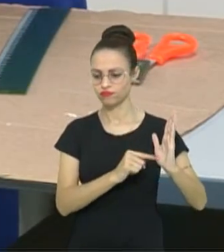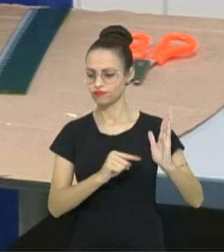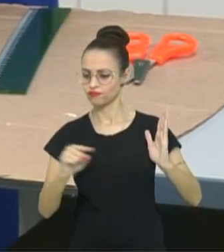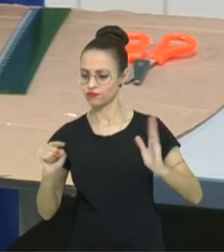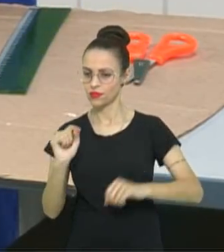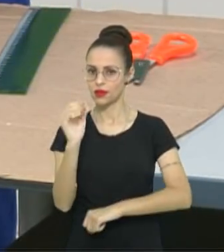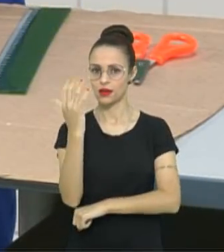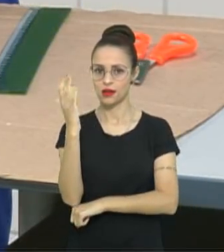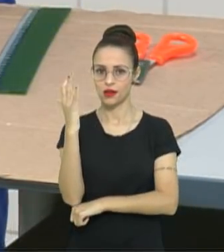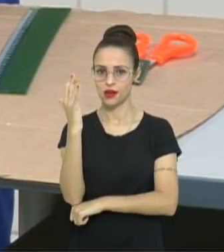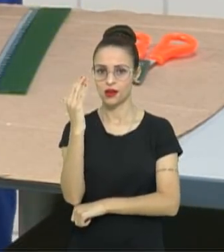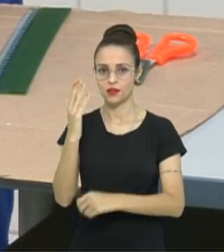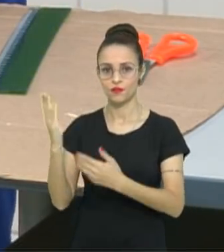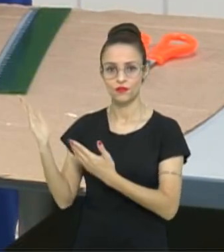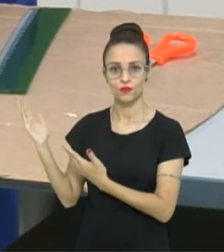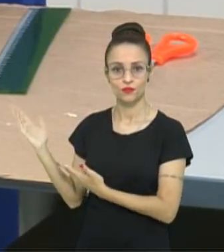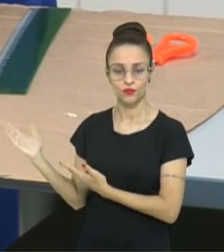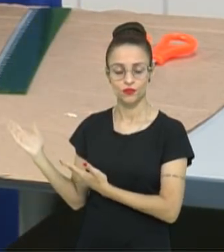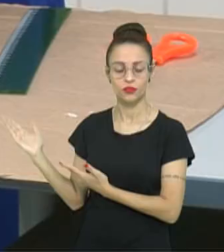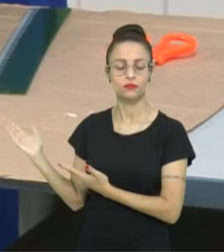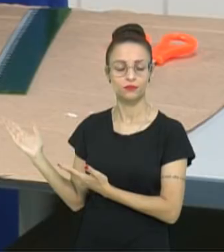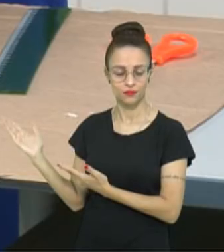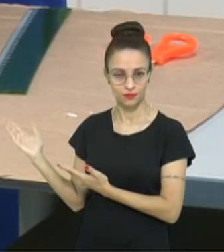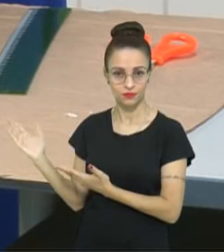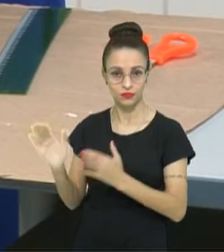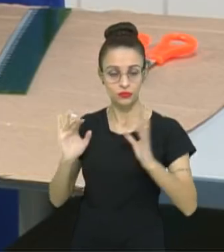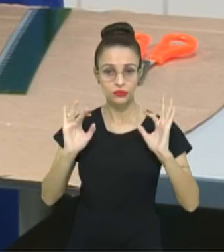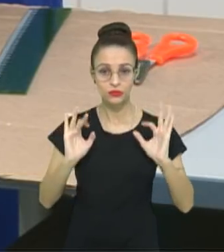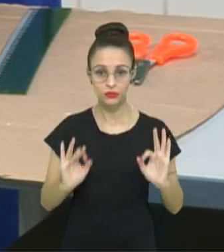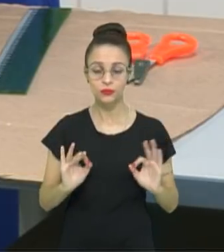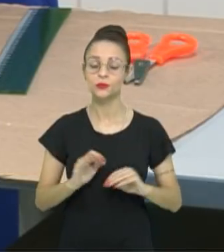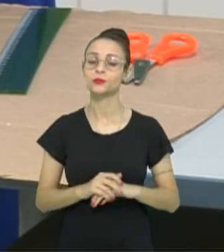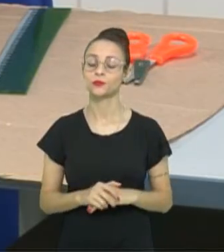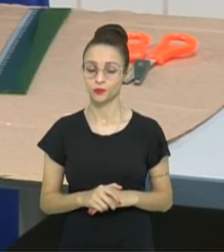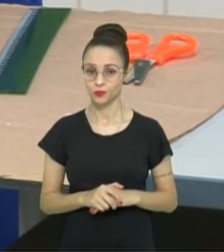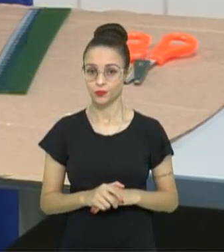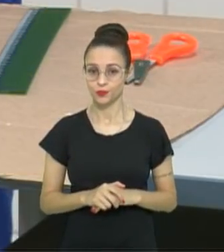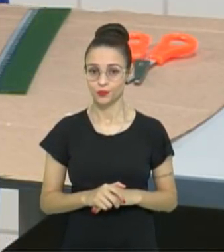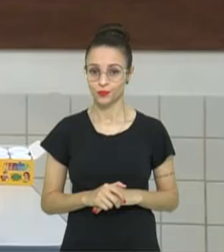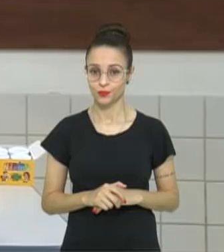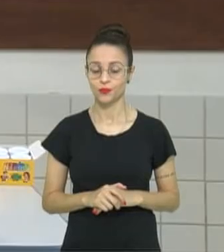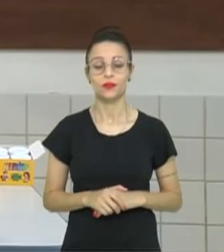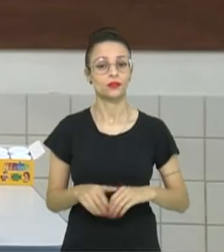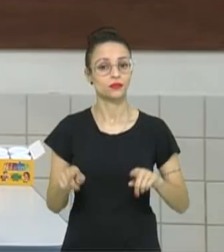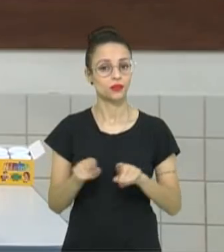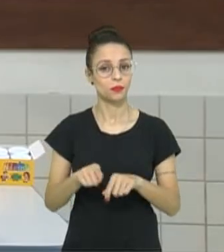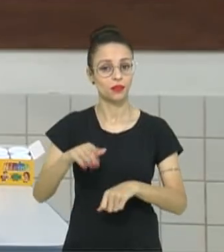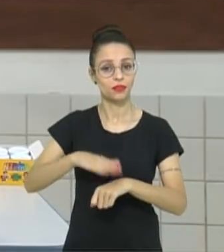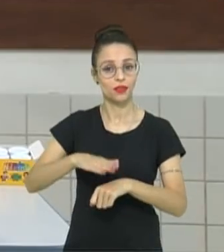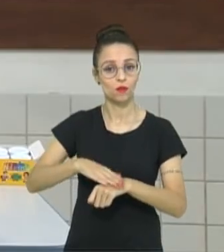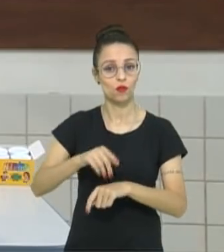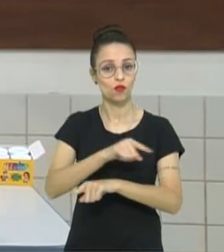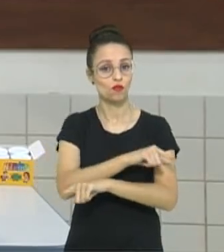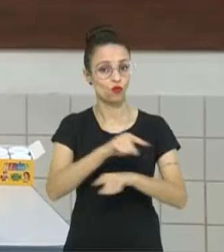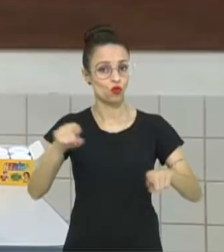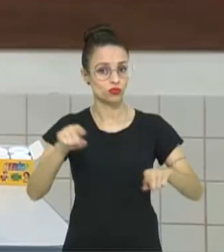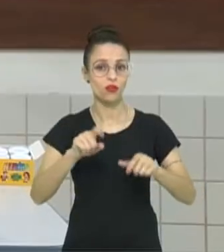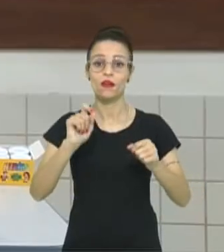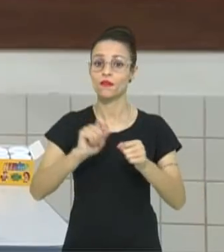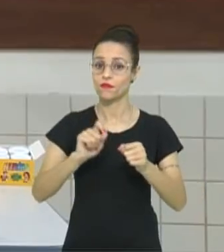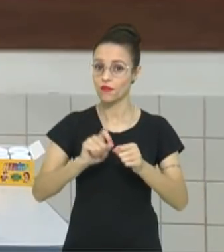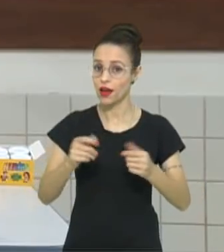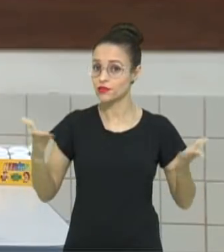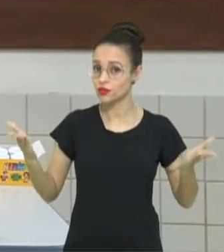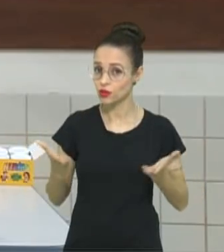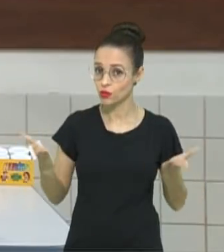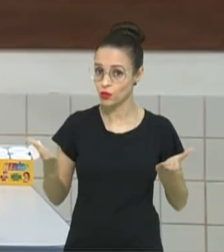eu tenho o prédio e a árvore, certo? Aí, eu também vou te dar um tempinho para que você trabalhe